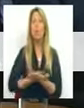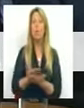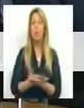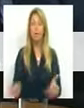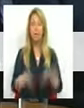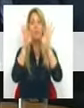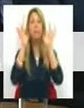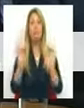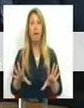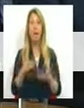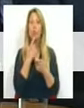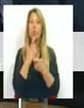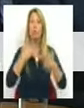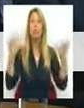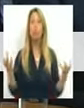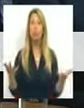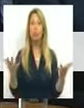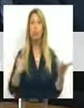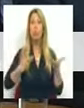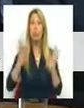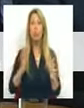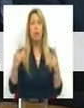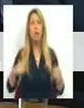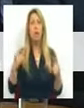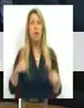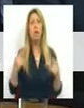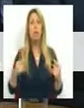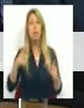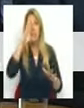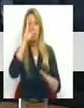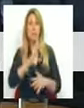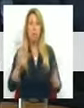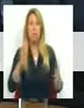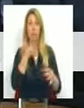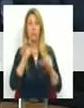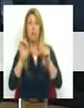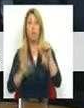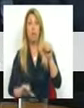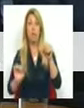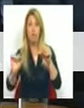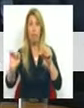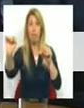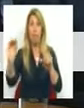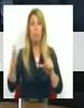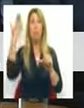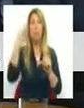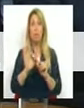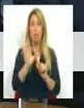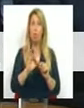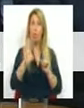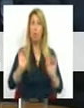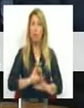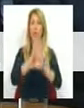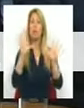bem como tudo o que já tínhamos presente e já vamos tendo presente, e na sua intervenção inicial deu aqui algumas notas muito claras sobre